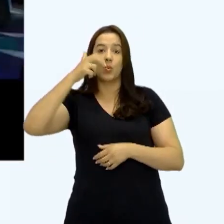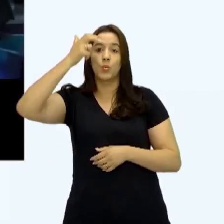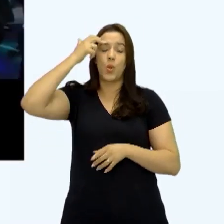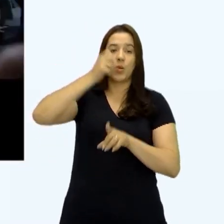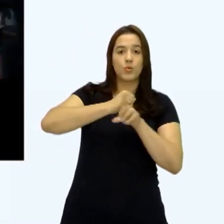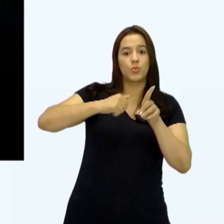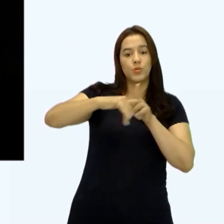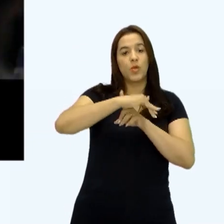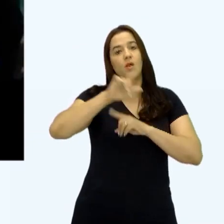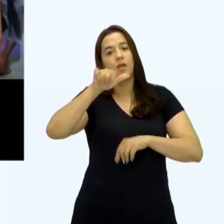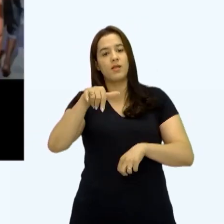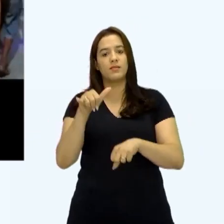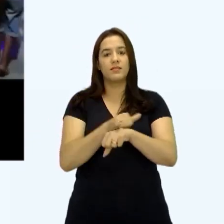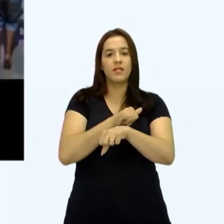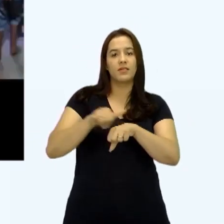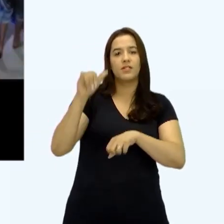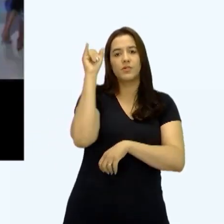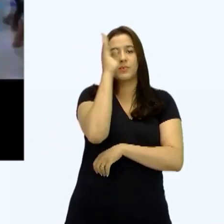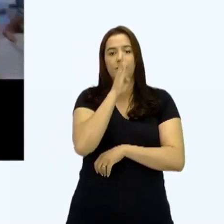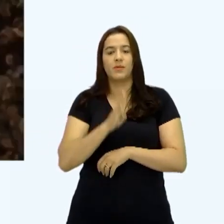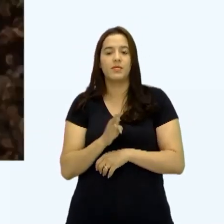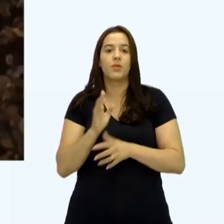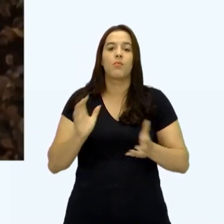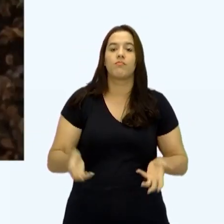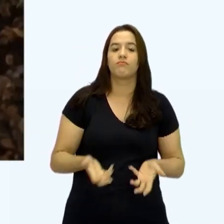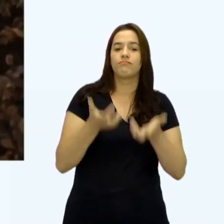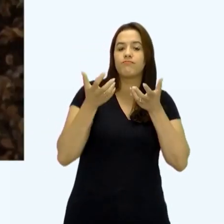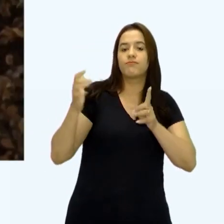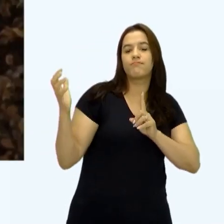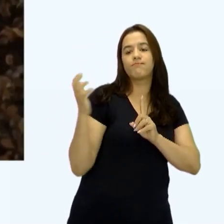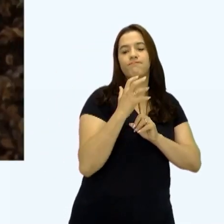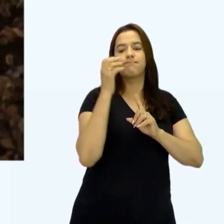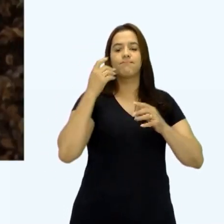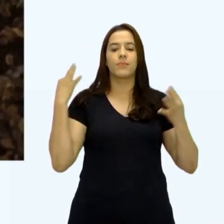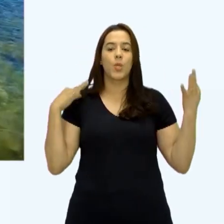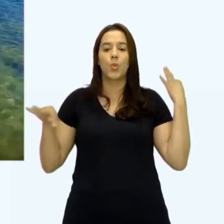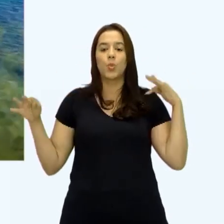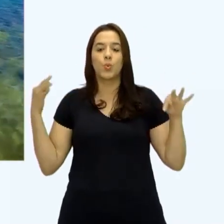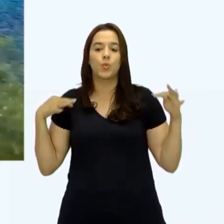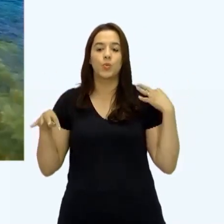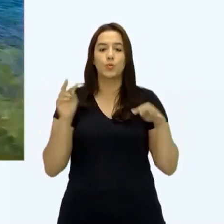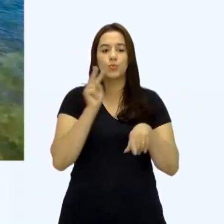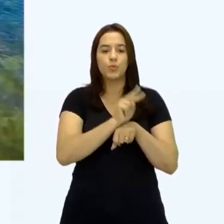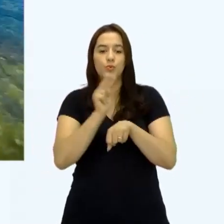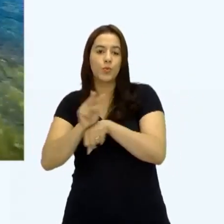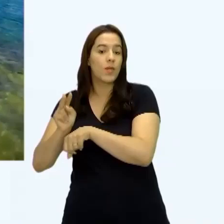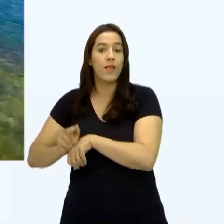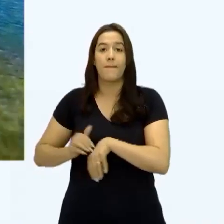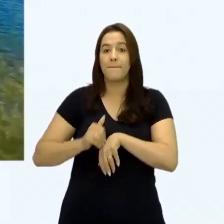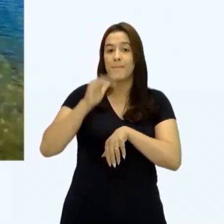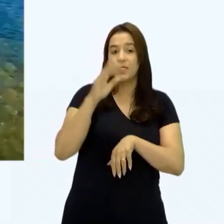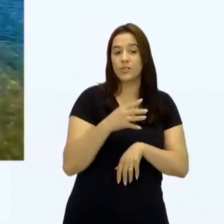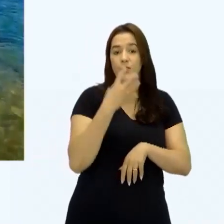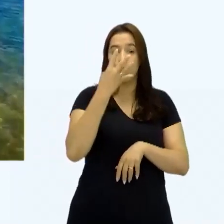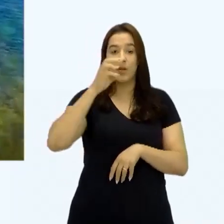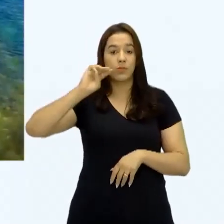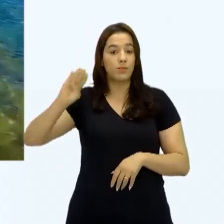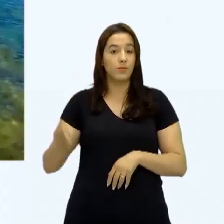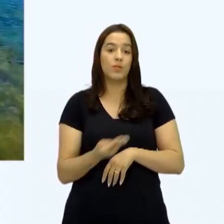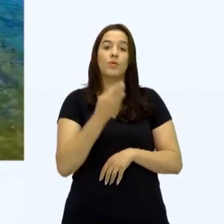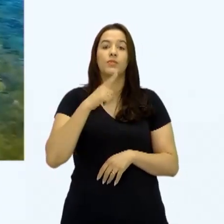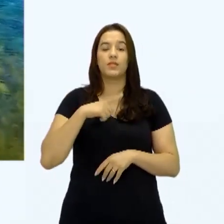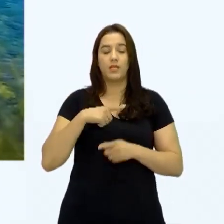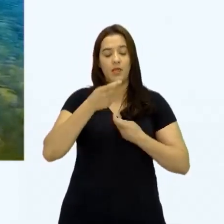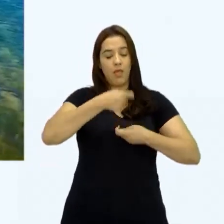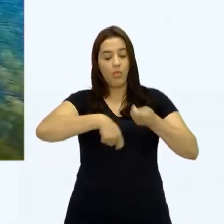social é estratégica para o Brasil. O impacto do turismo nas unidades de conservação é de mais de 4 bilhões de reais na